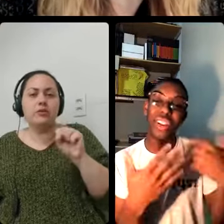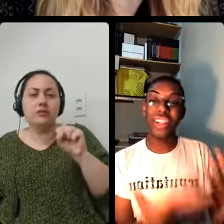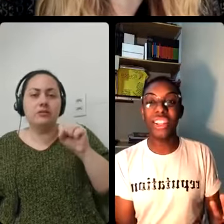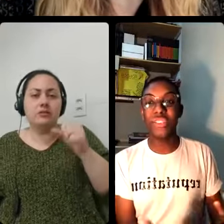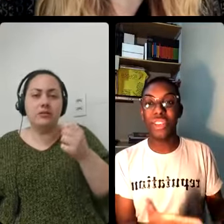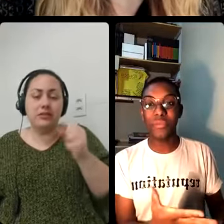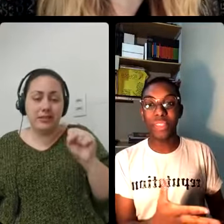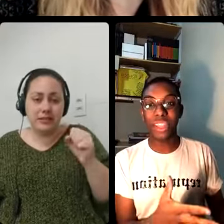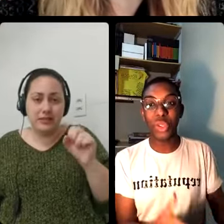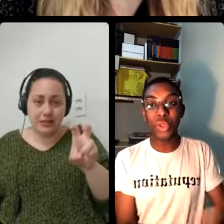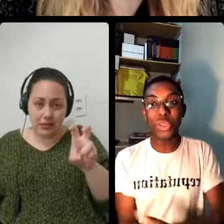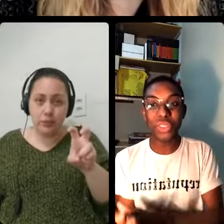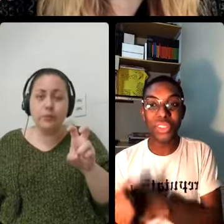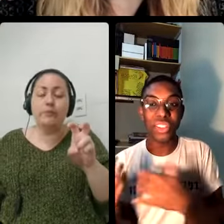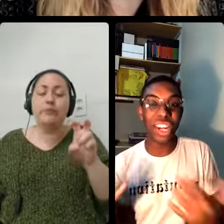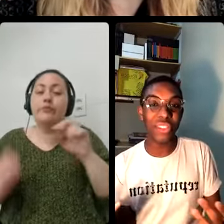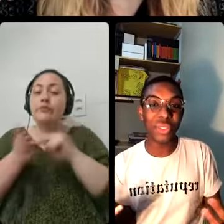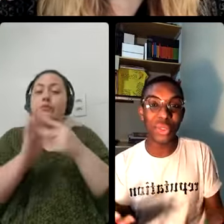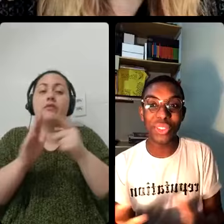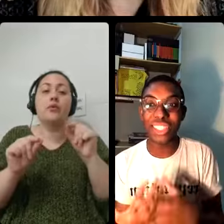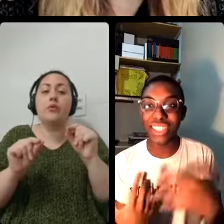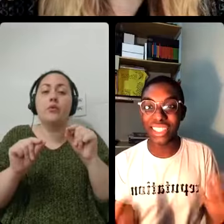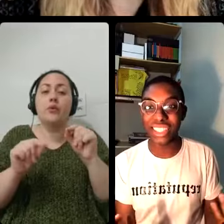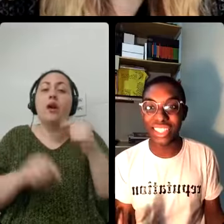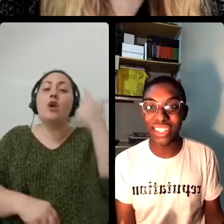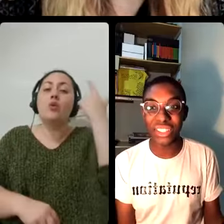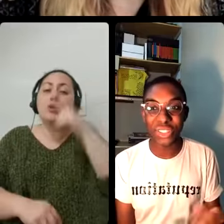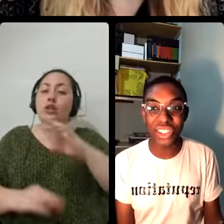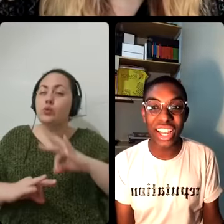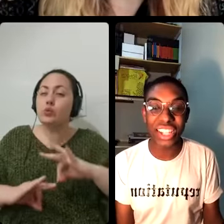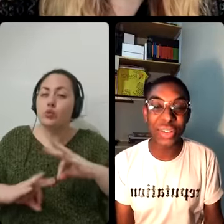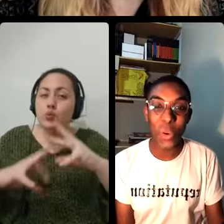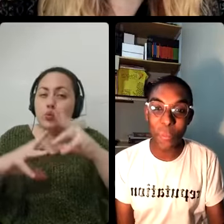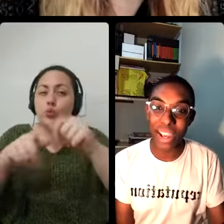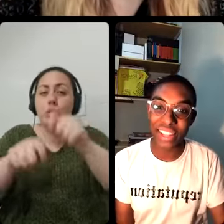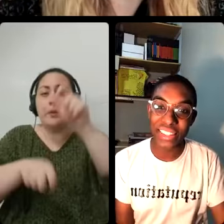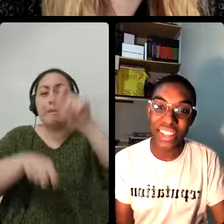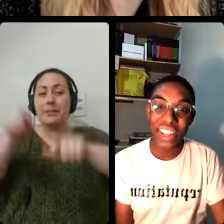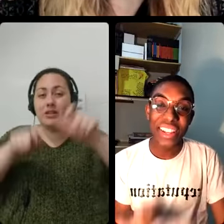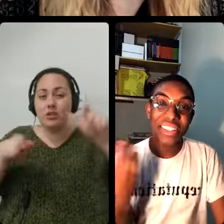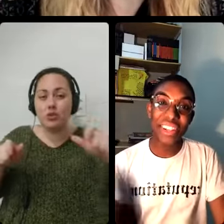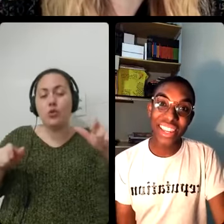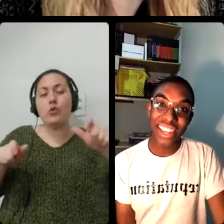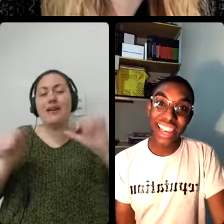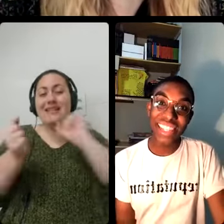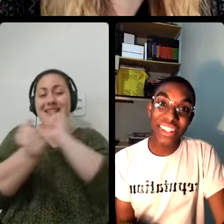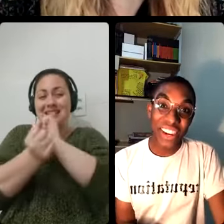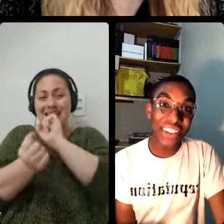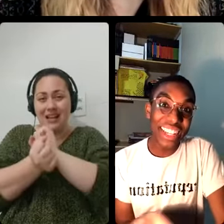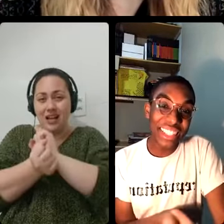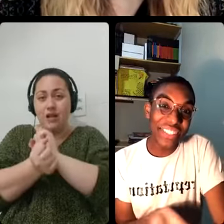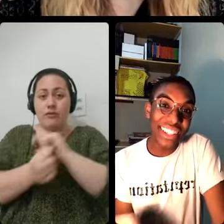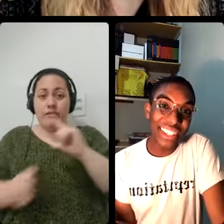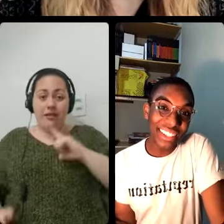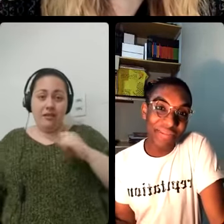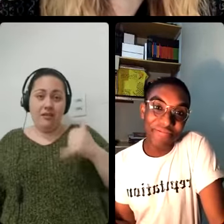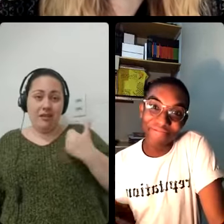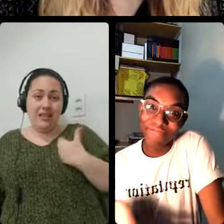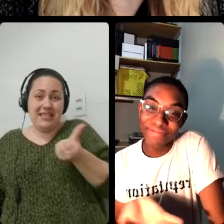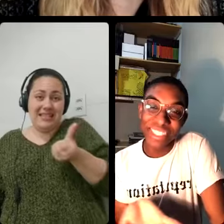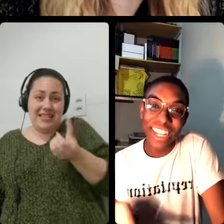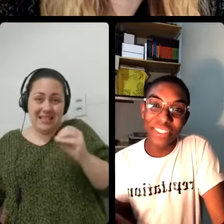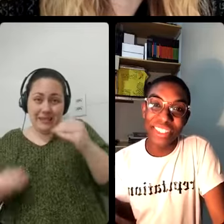lei torna livre, né, todos os escravos com 60 anos de idade ou mais. Só que essa é uma lei também